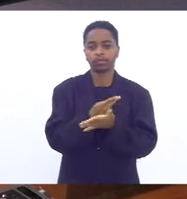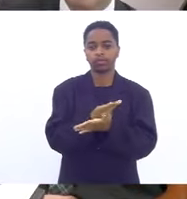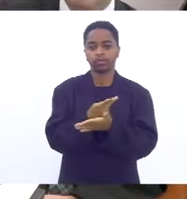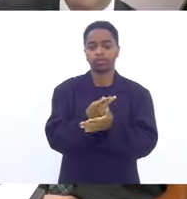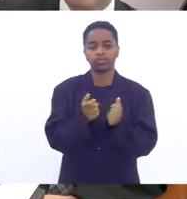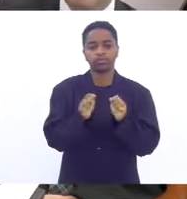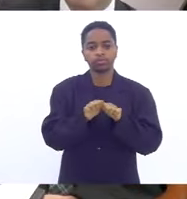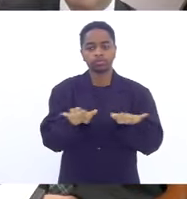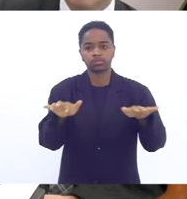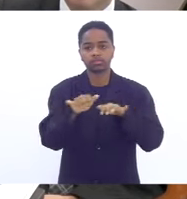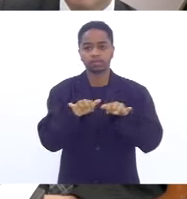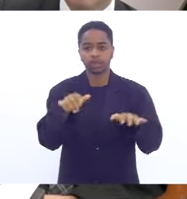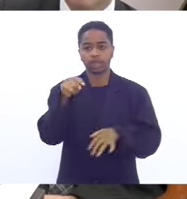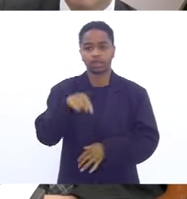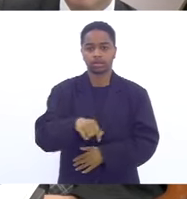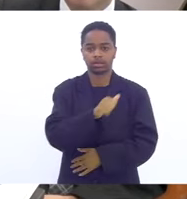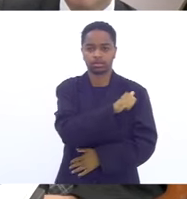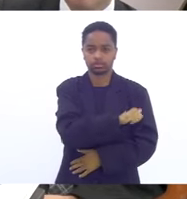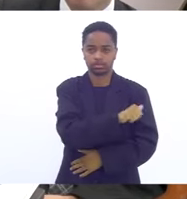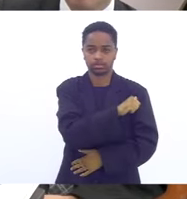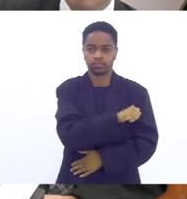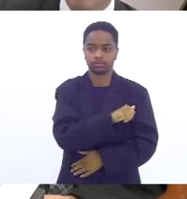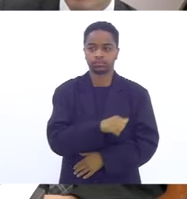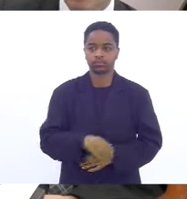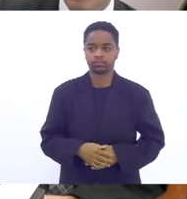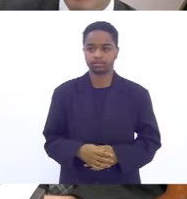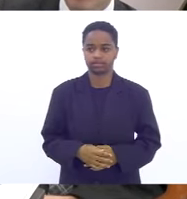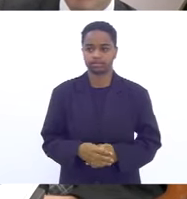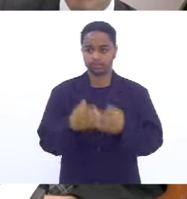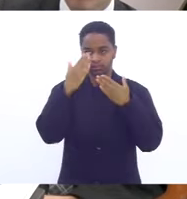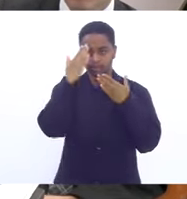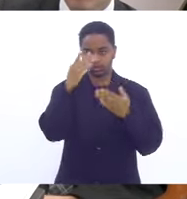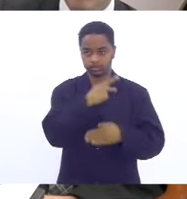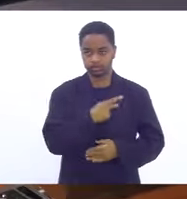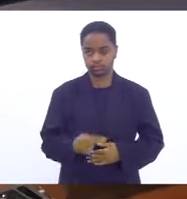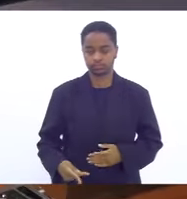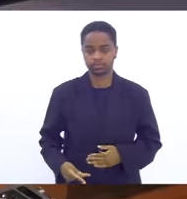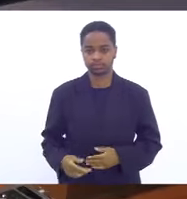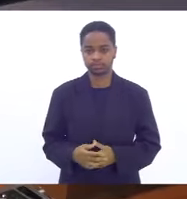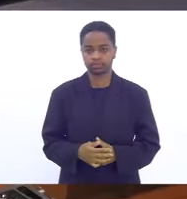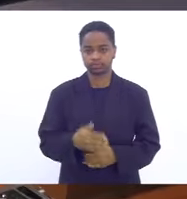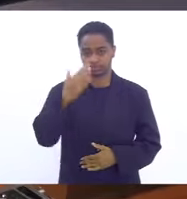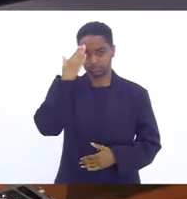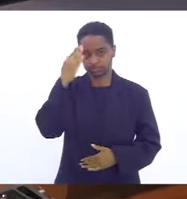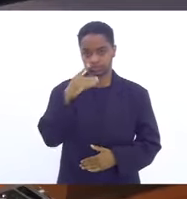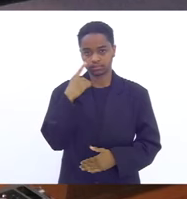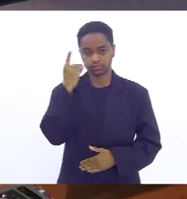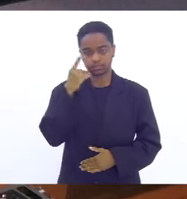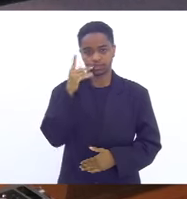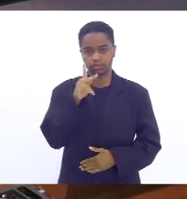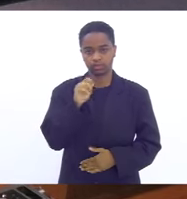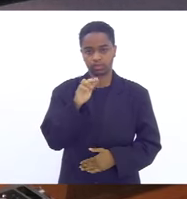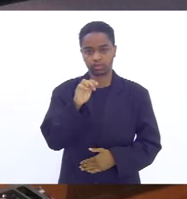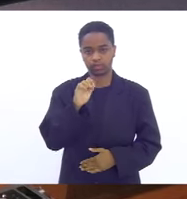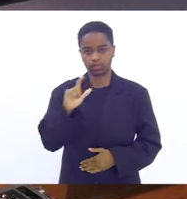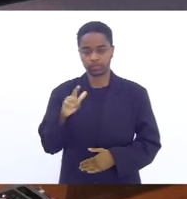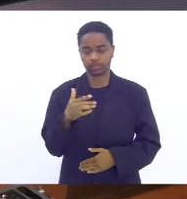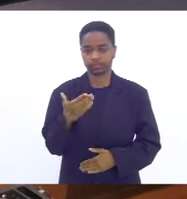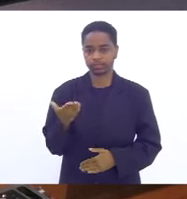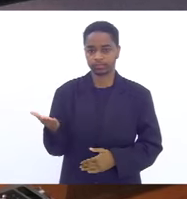energia no Estado do Rio de Janeiro. Muito obrigado, presidente. Obrigado, deputado Paul Bell. Passo a palavra ao deputado Dionísio